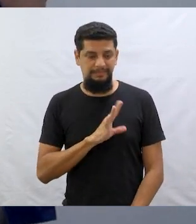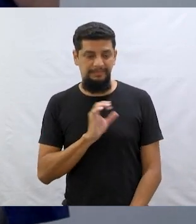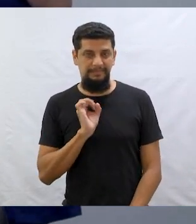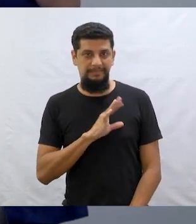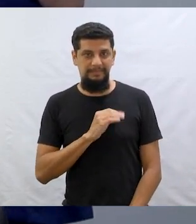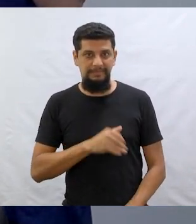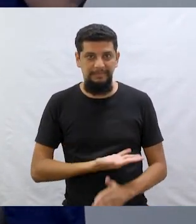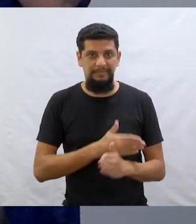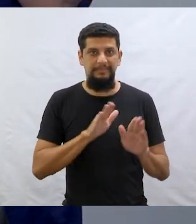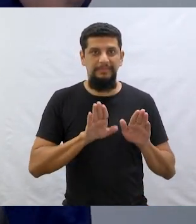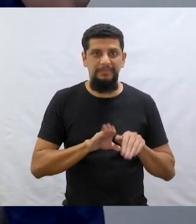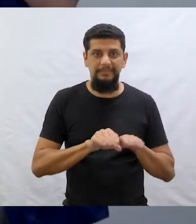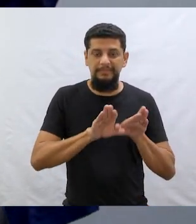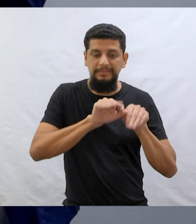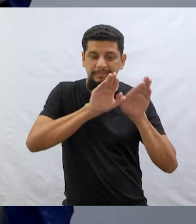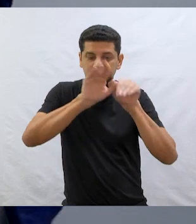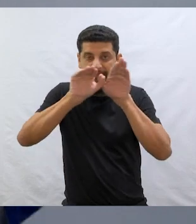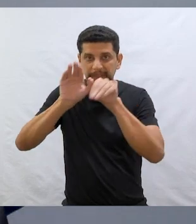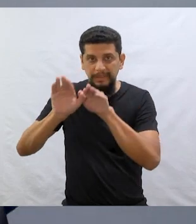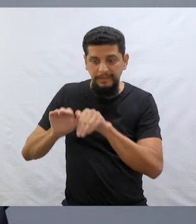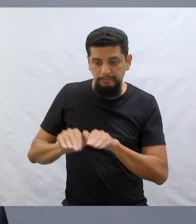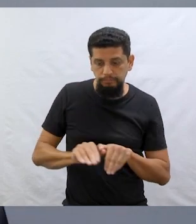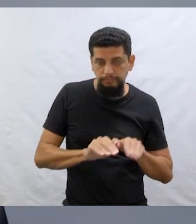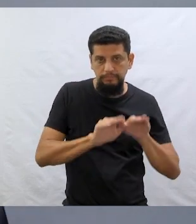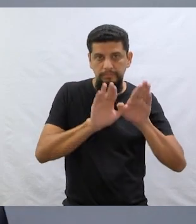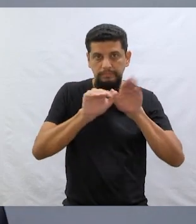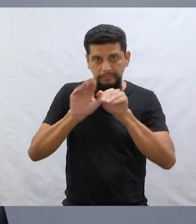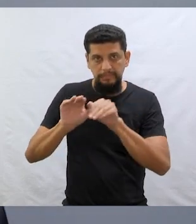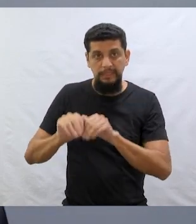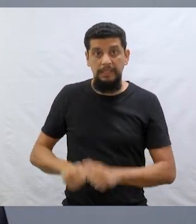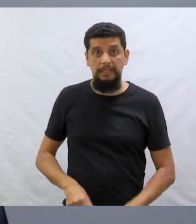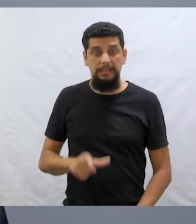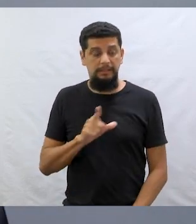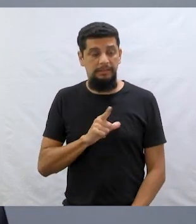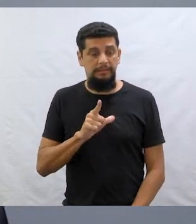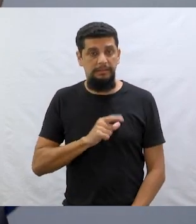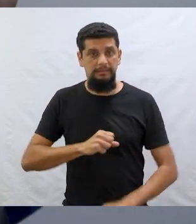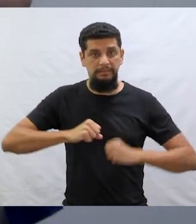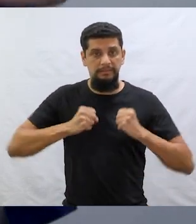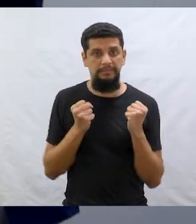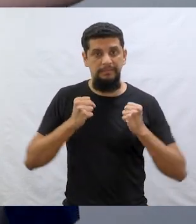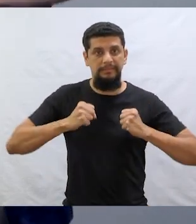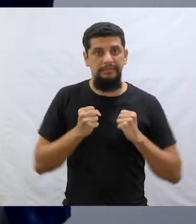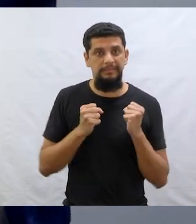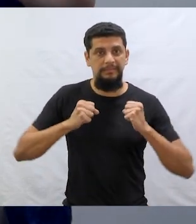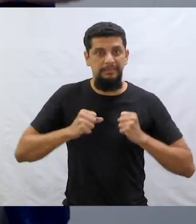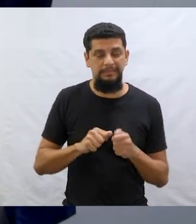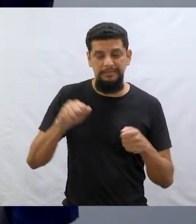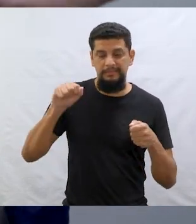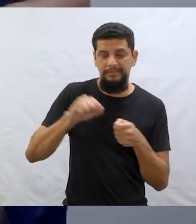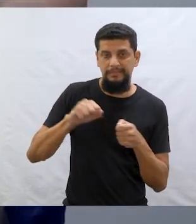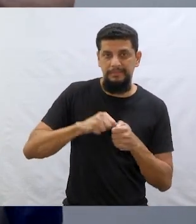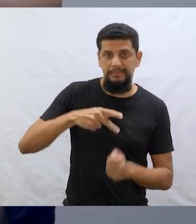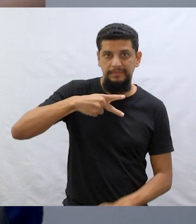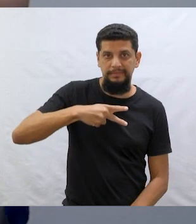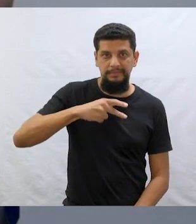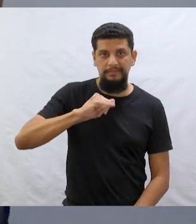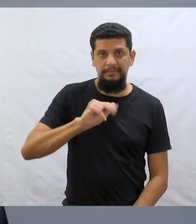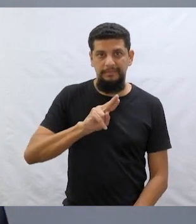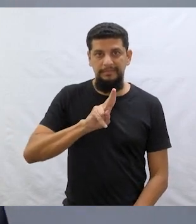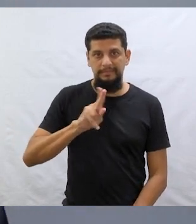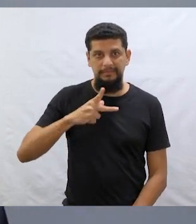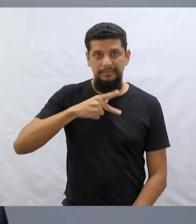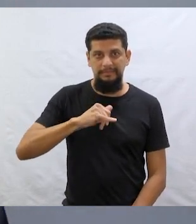tem muito medo, é do gavião. Ele bate as asas,